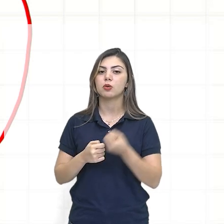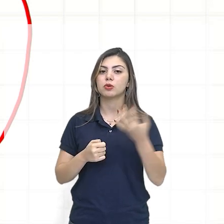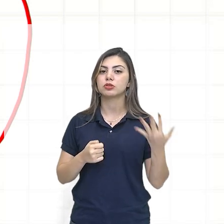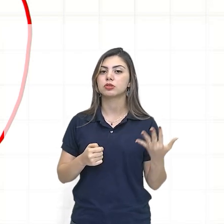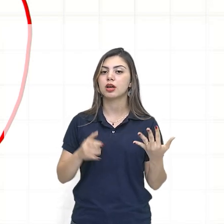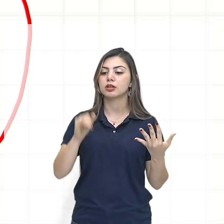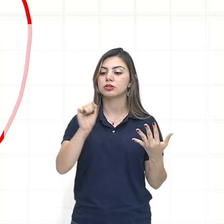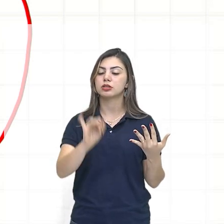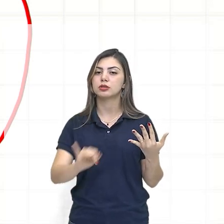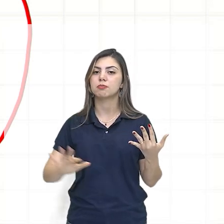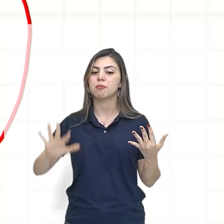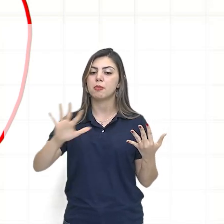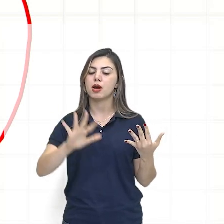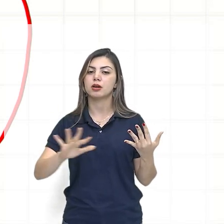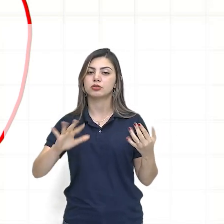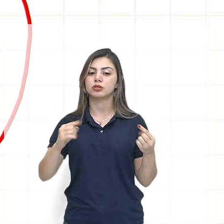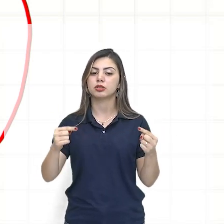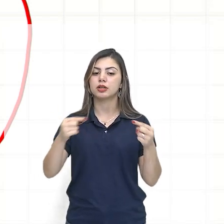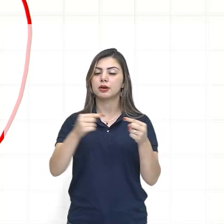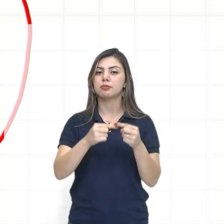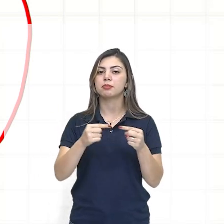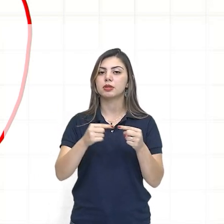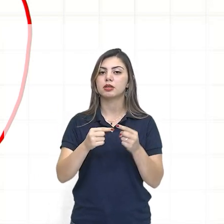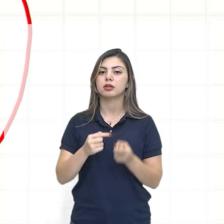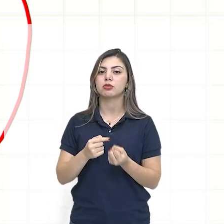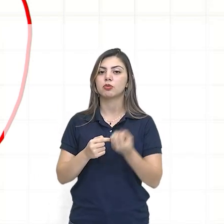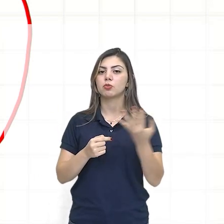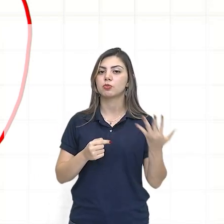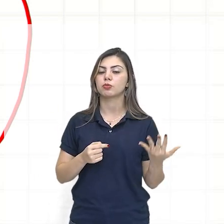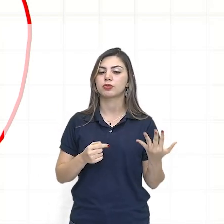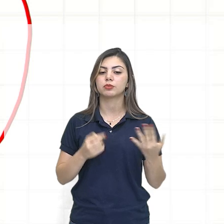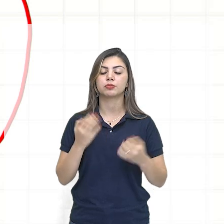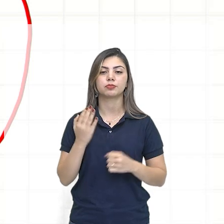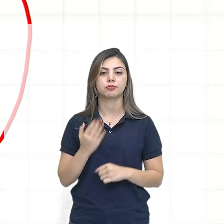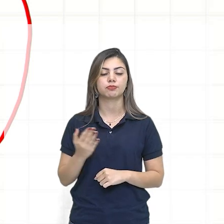a imagem do símbolo, certo? E